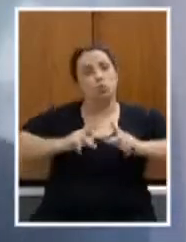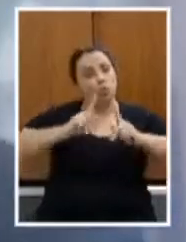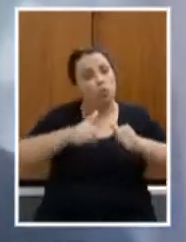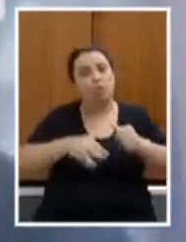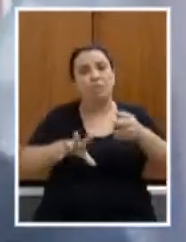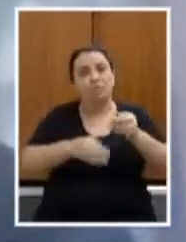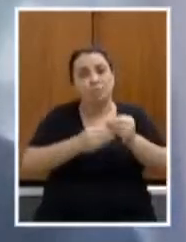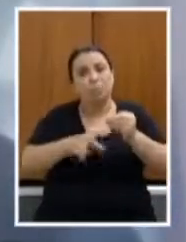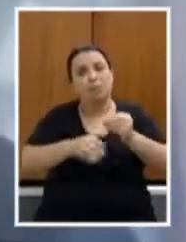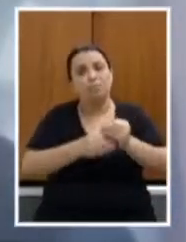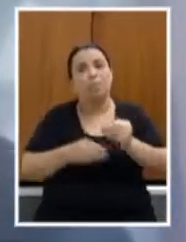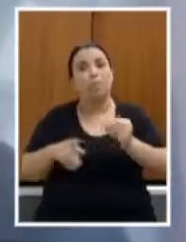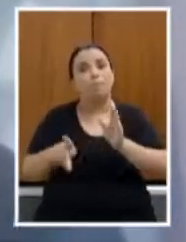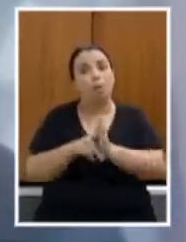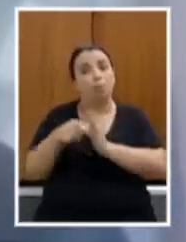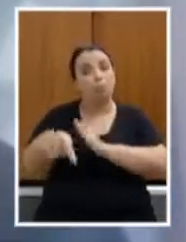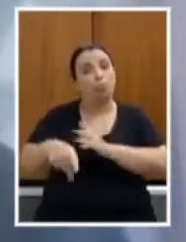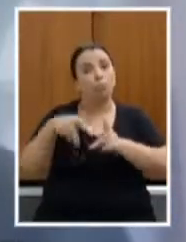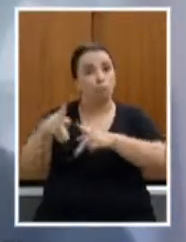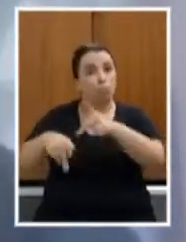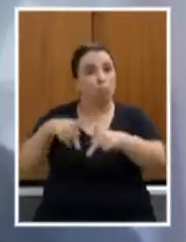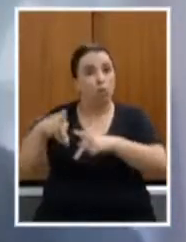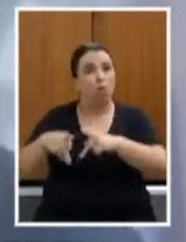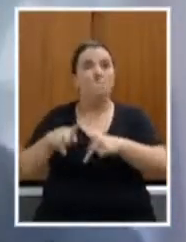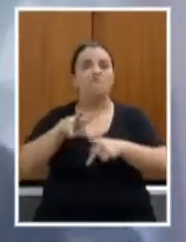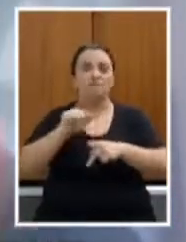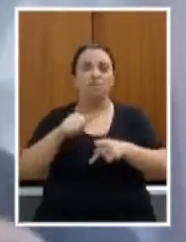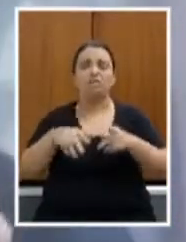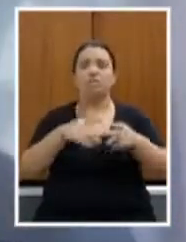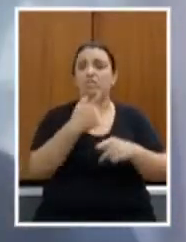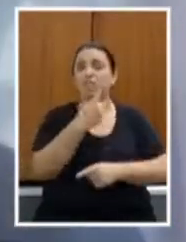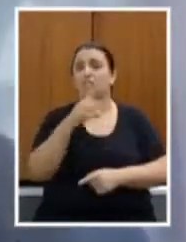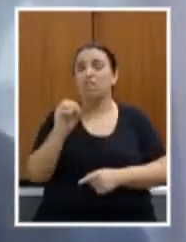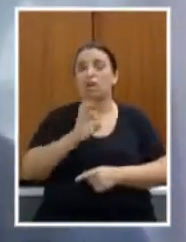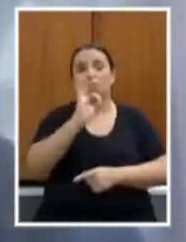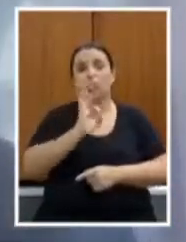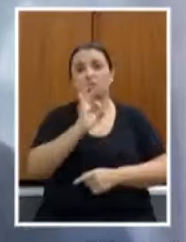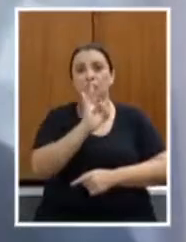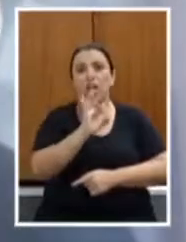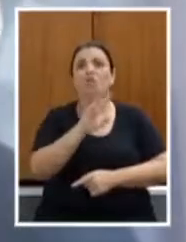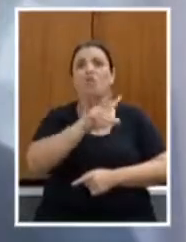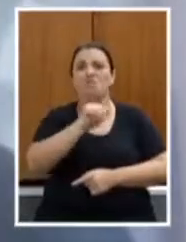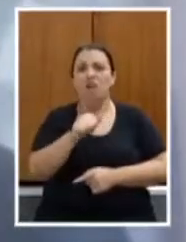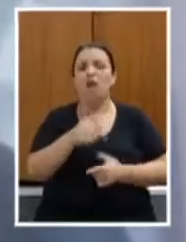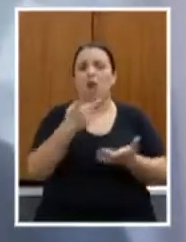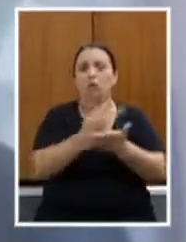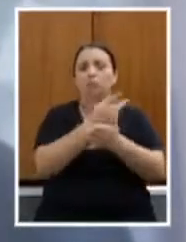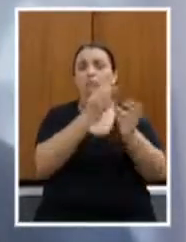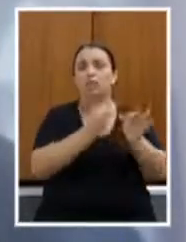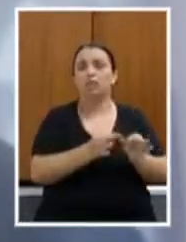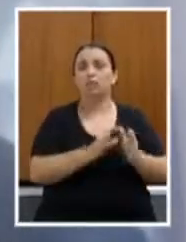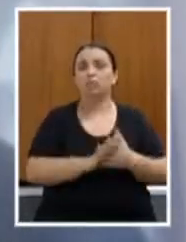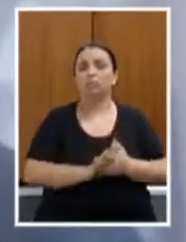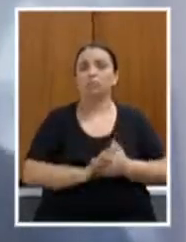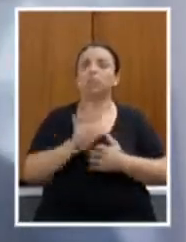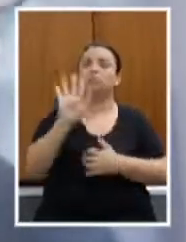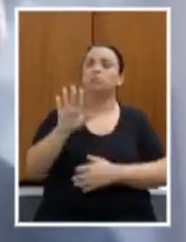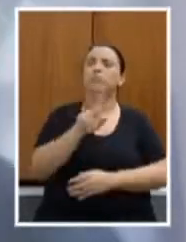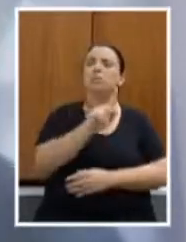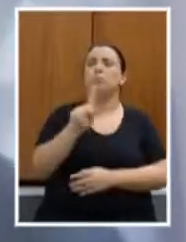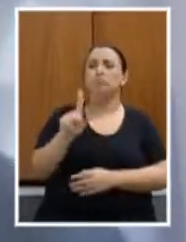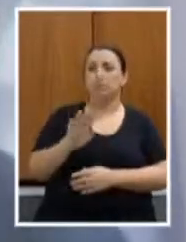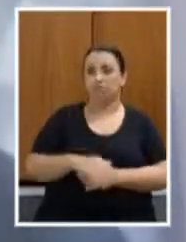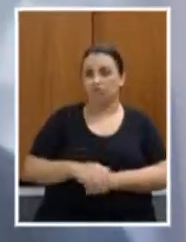populares. Senhor presidente, nós estamos chegando ao final do ano. Até agora foi